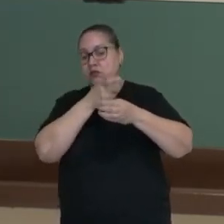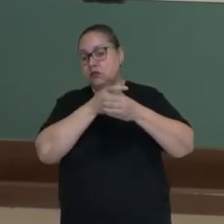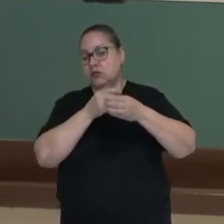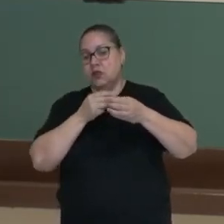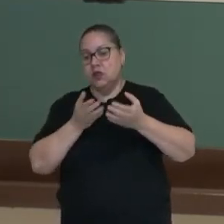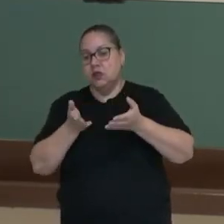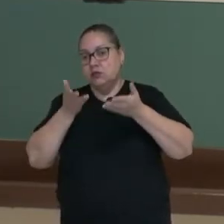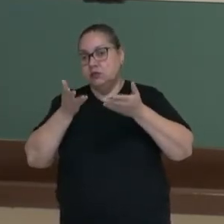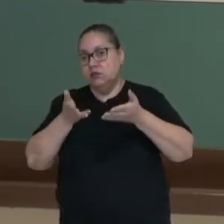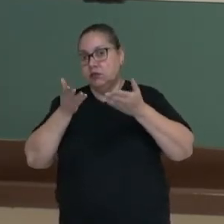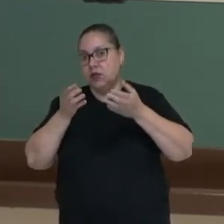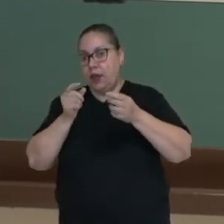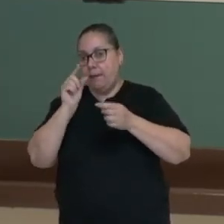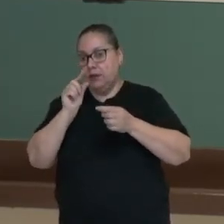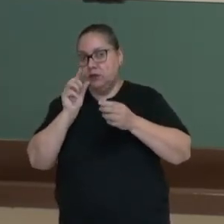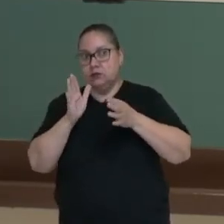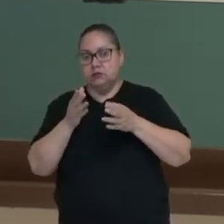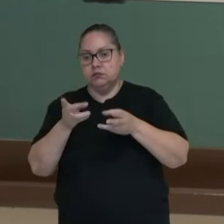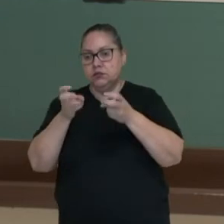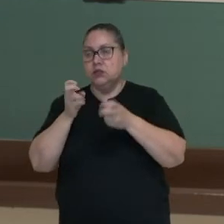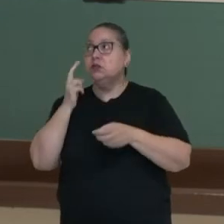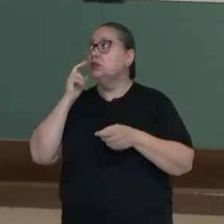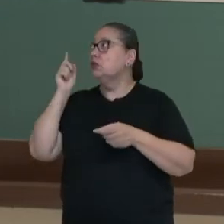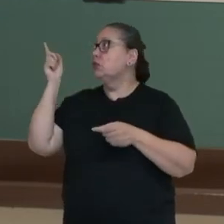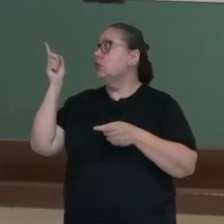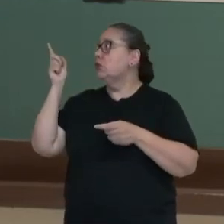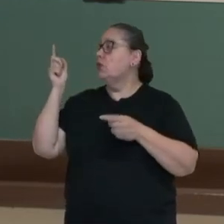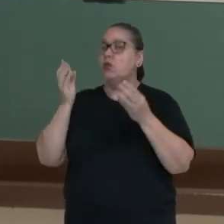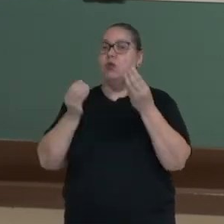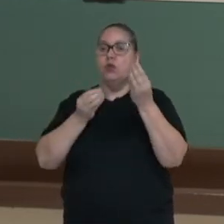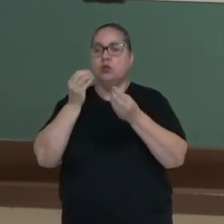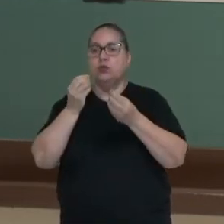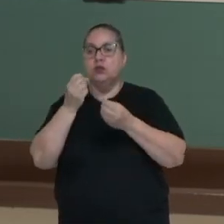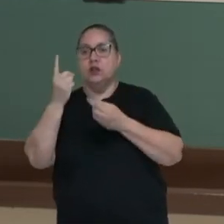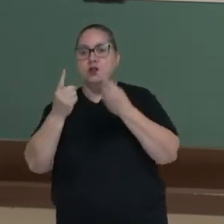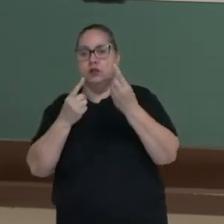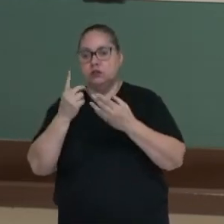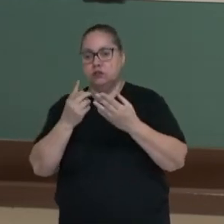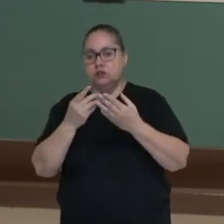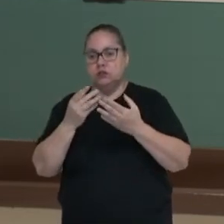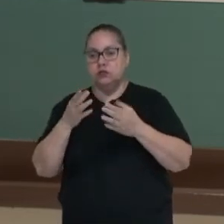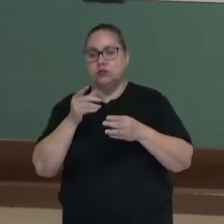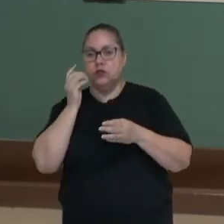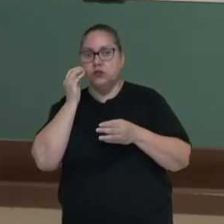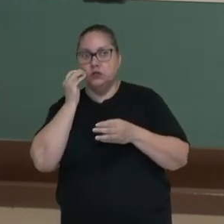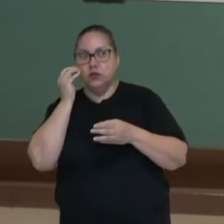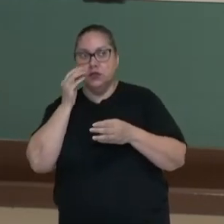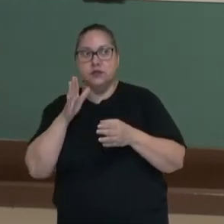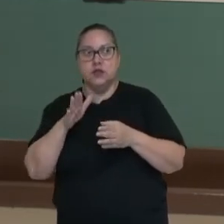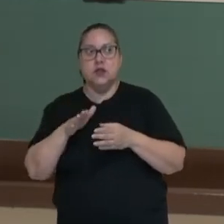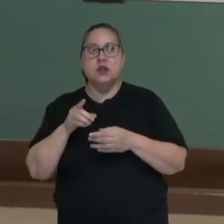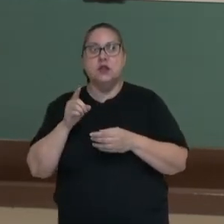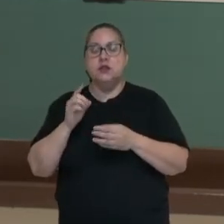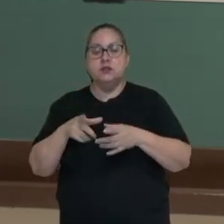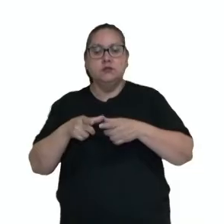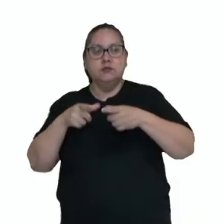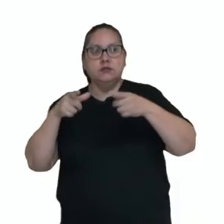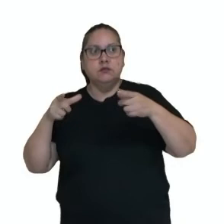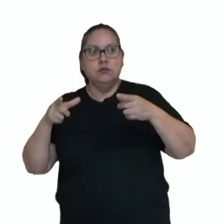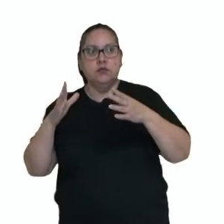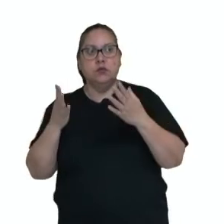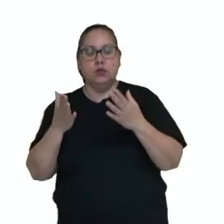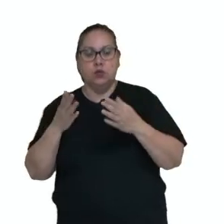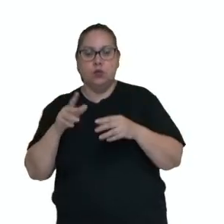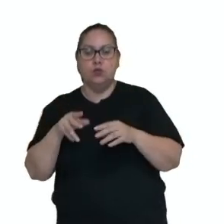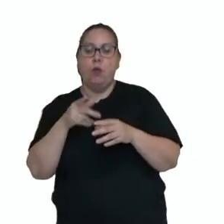a densidade é menor. Então, percebam a posição de cada elemento do nosso experimento. Em grande escala,